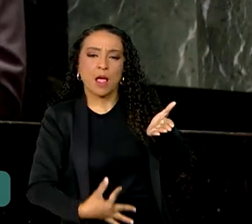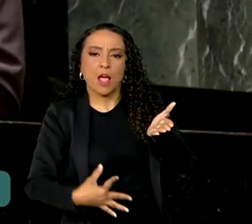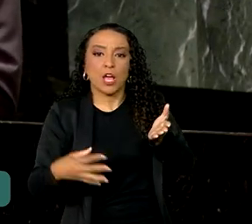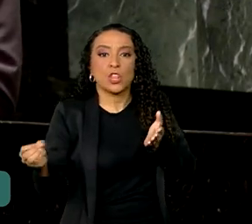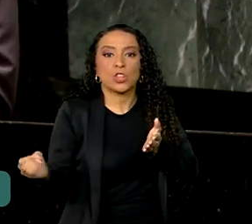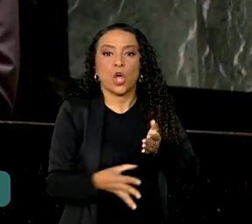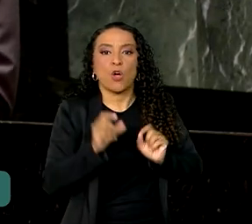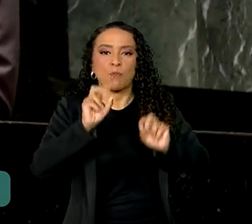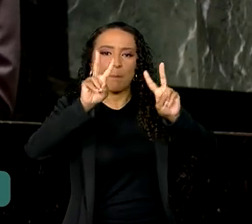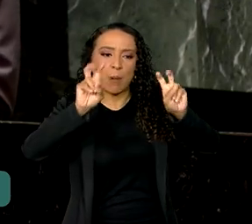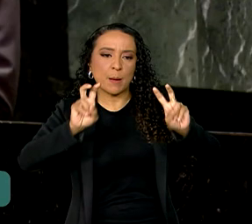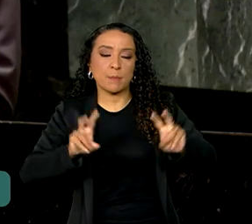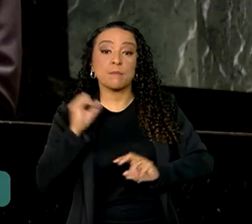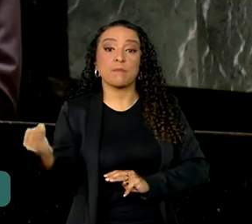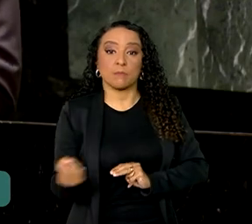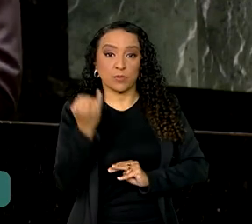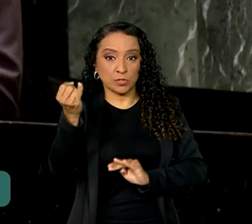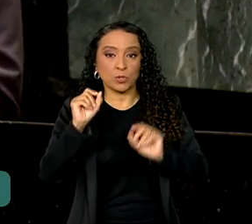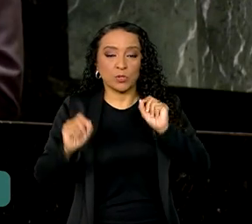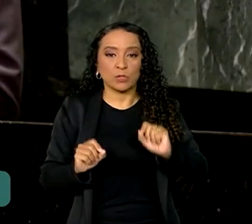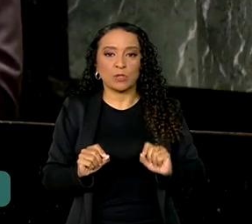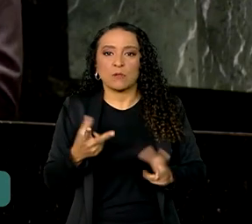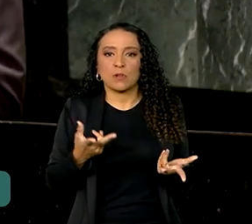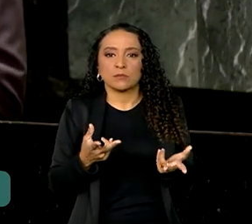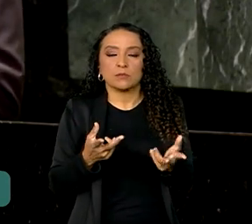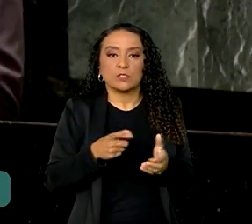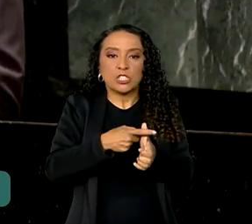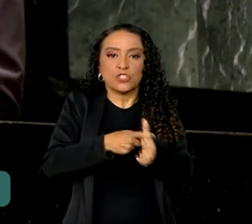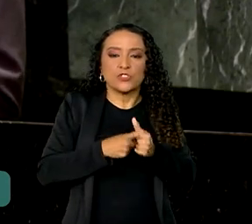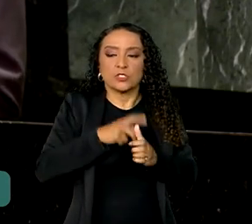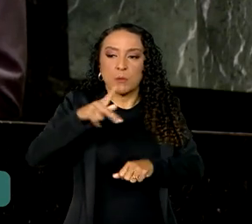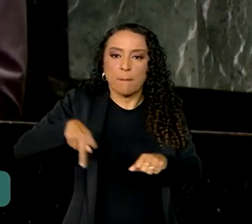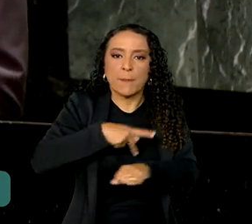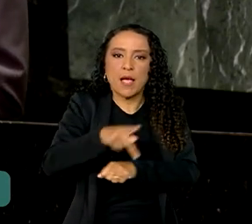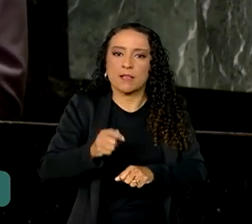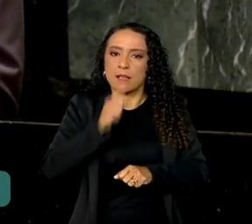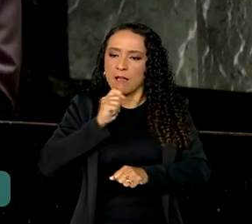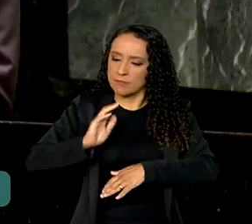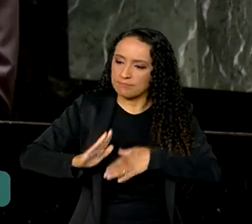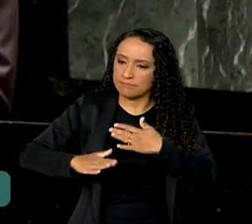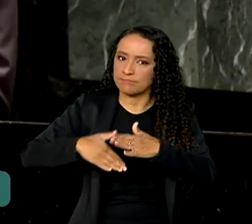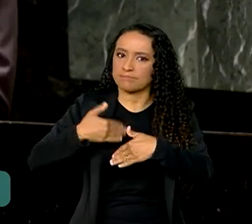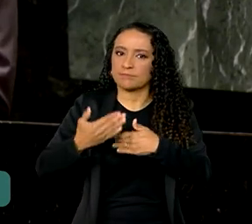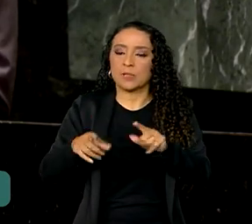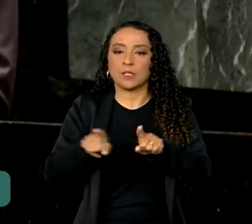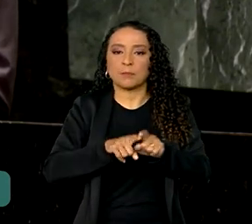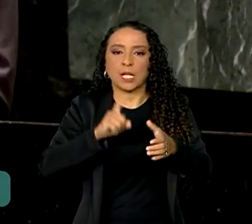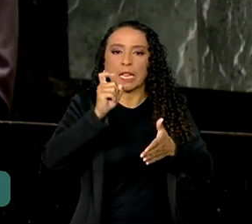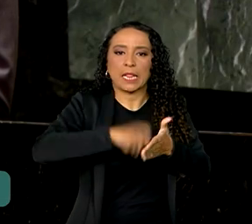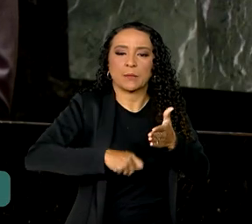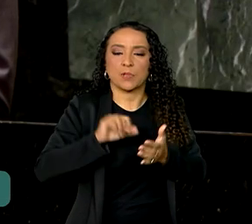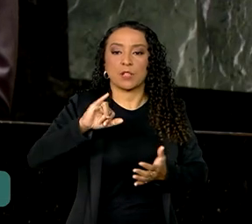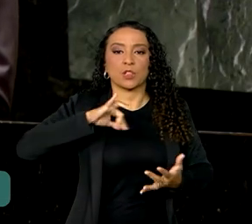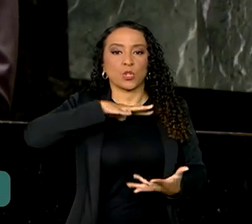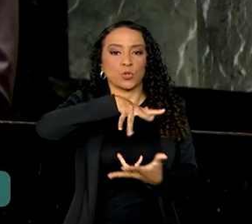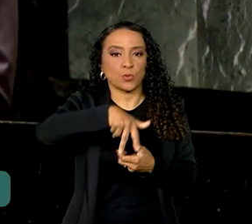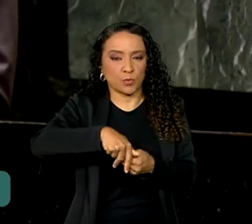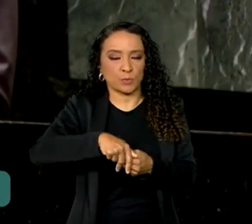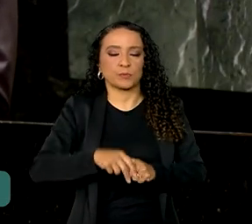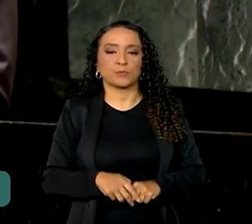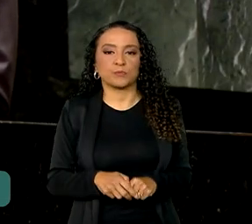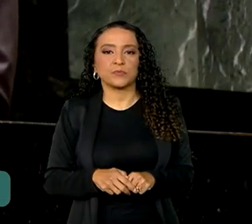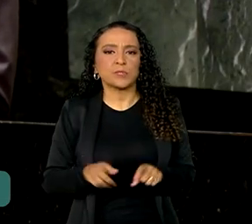inédita temas importantes, como a dívida de países em desenvolvimento e a tributação internacional.